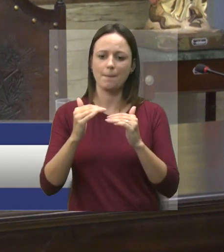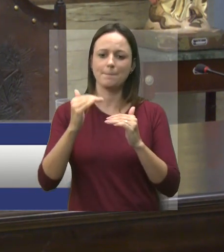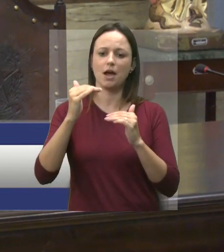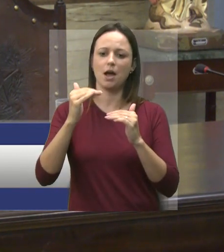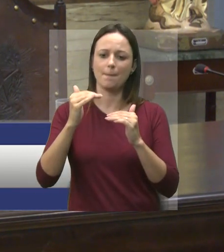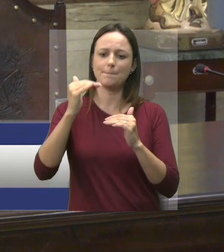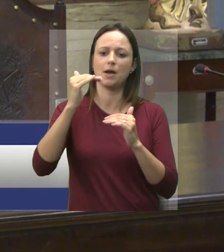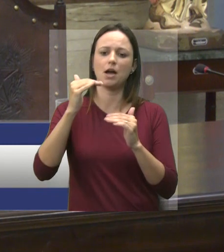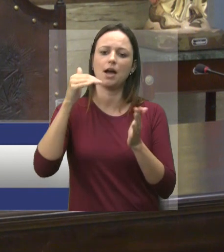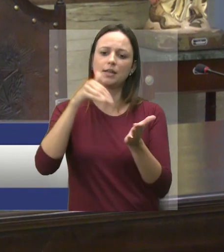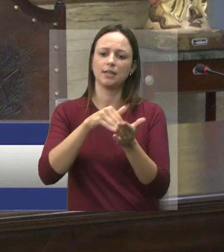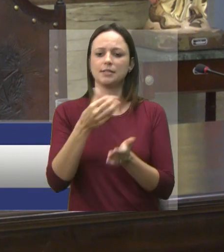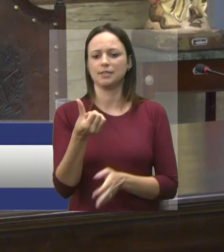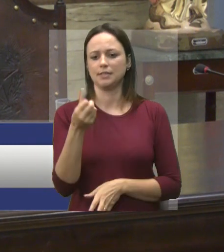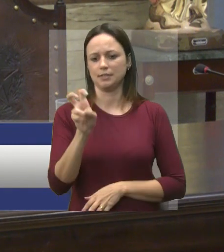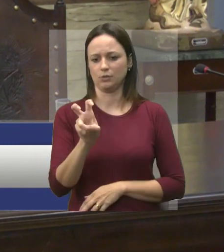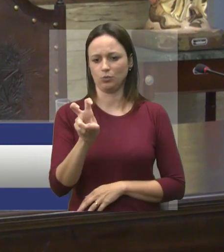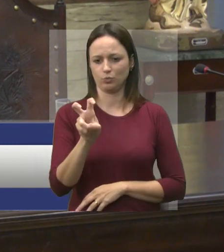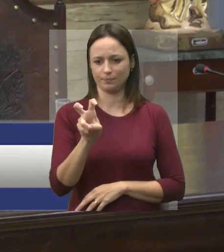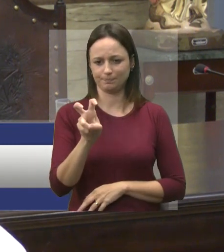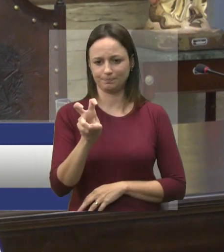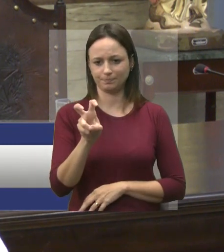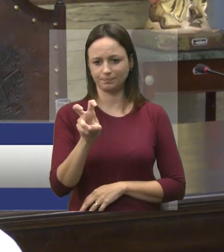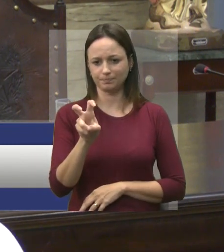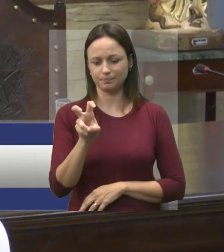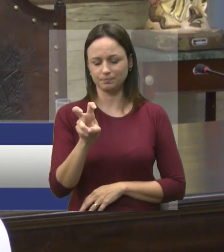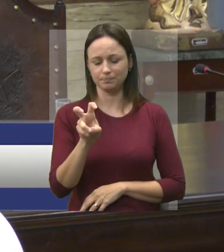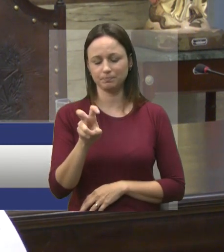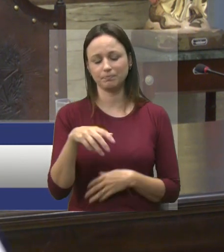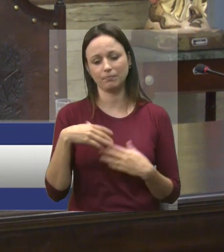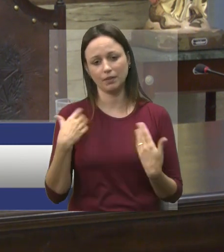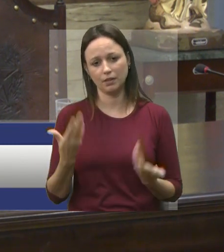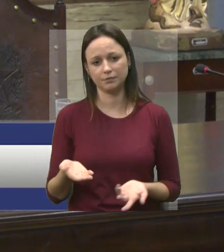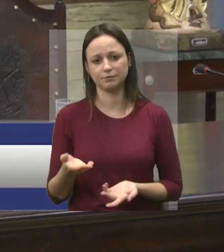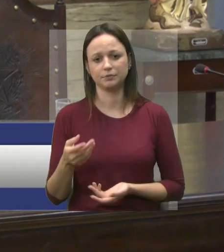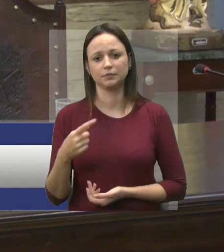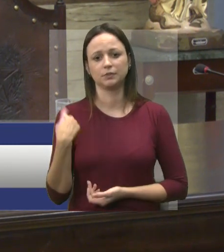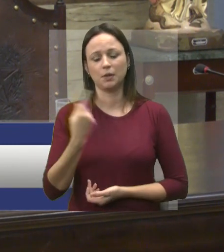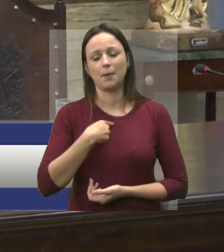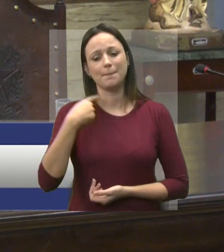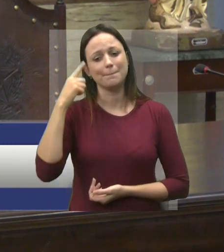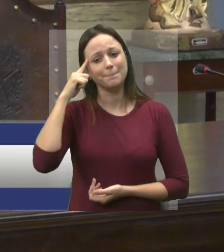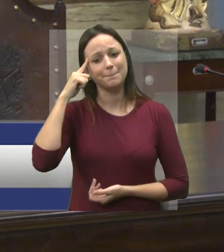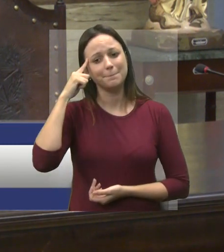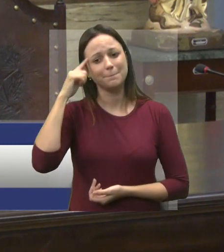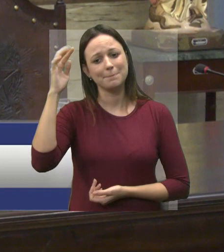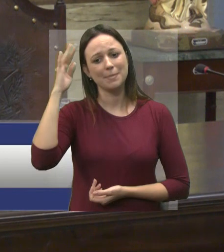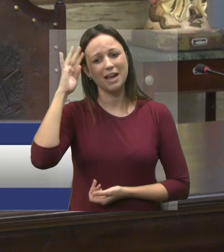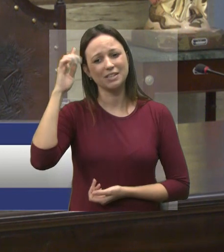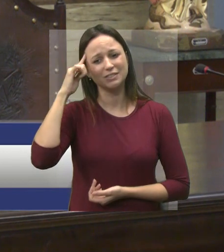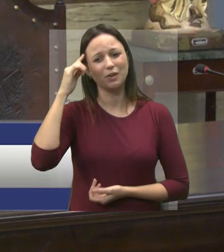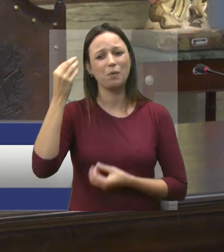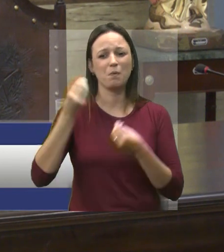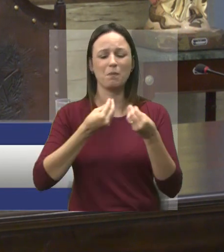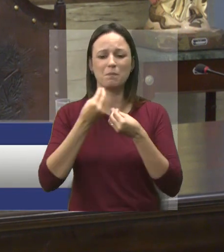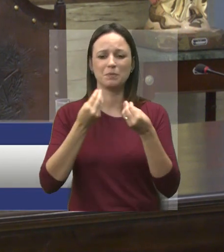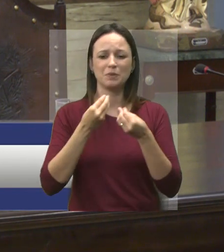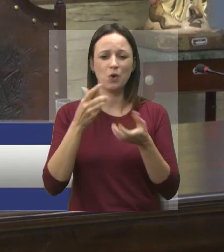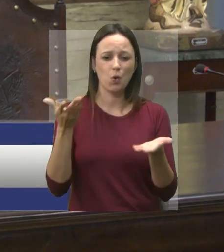65. Então, nessa situação, a gente imaginando que hoje falta 5,